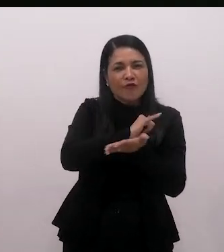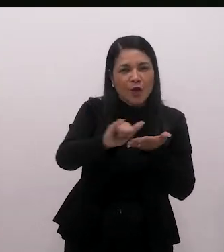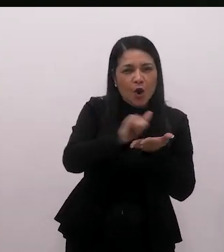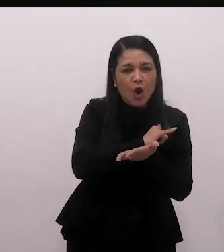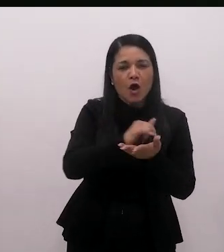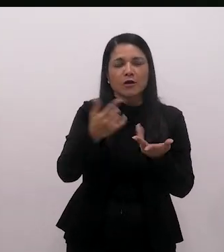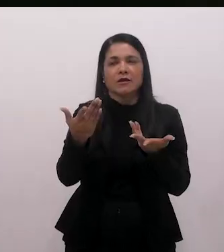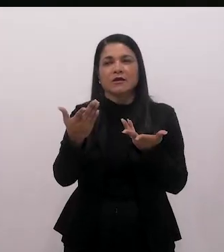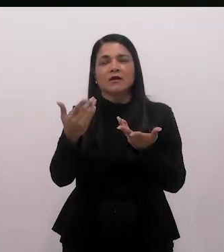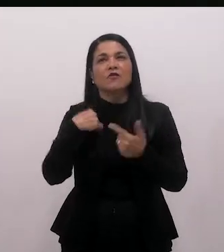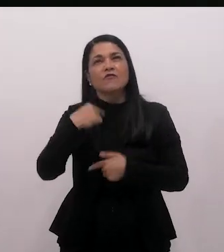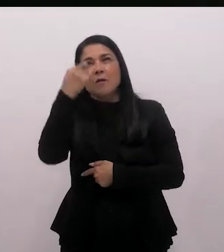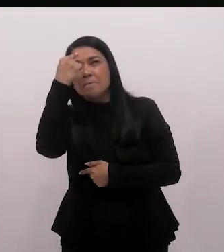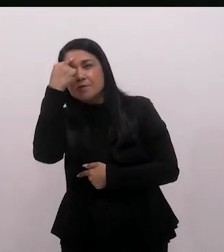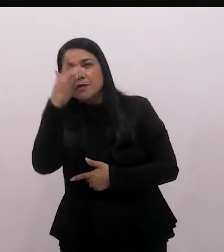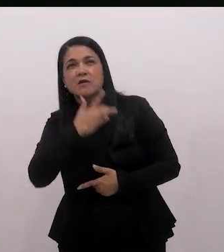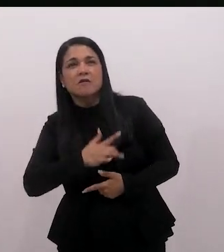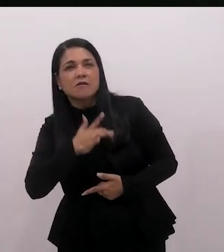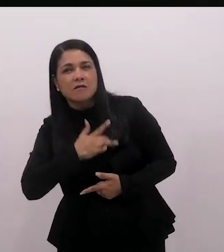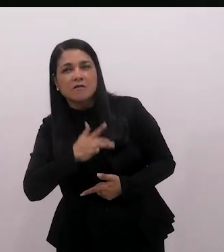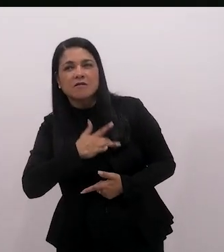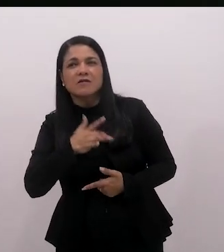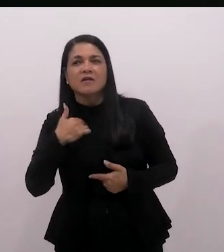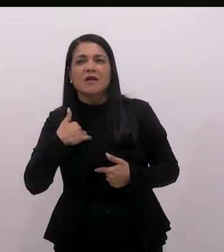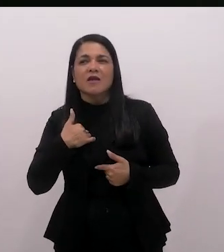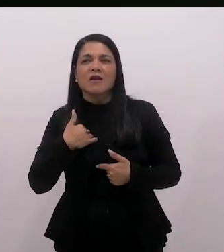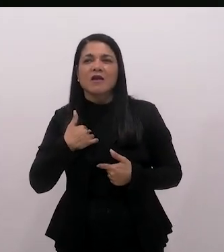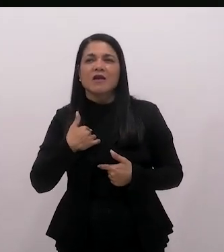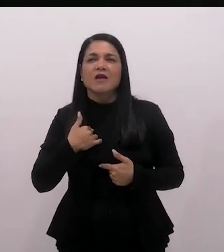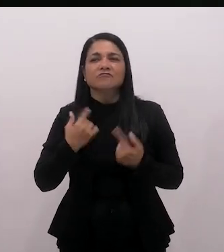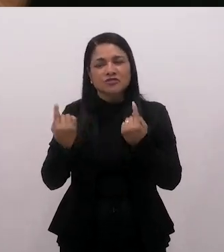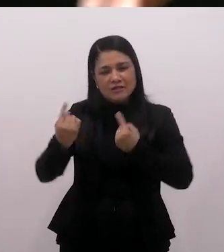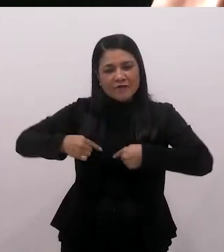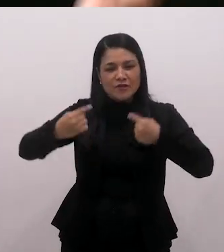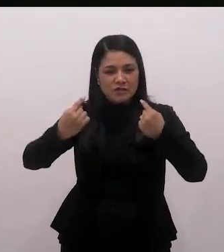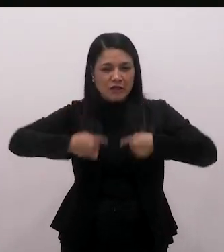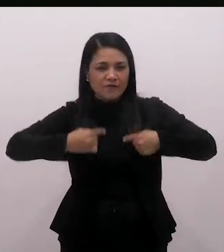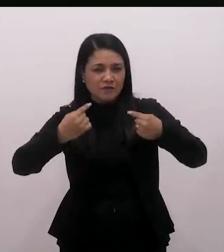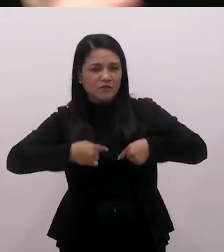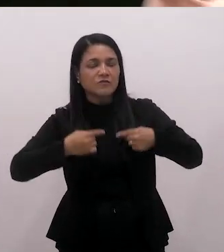Nova Iorque? Sempre eu ficava com pena disso, era uma dor que eu tinha, porque é que